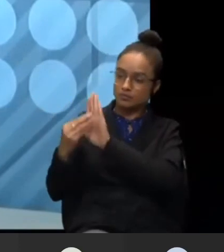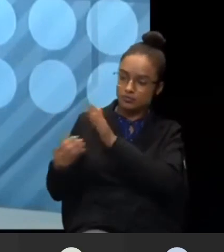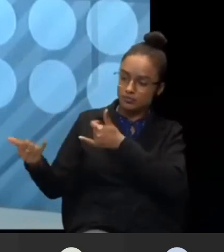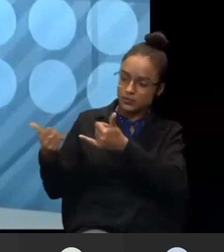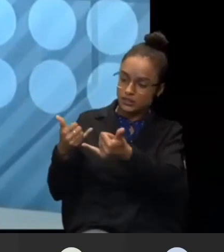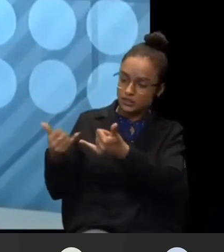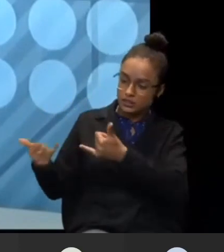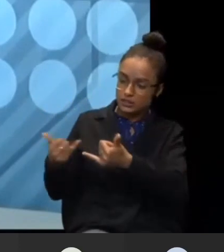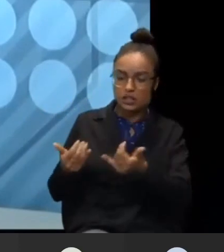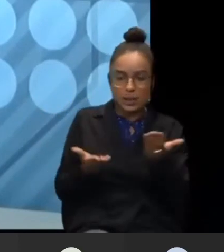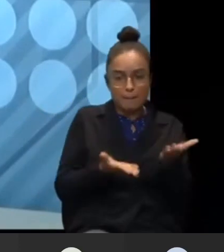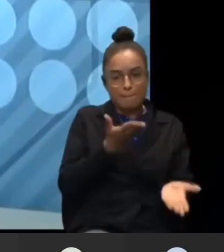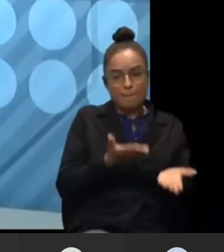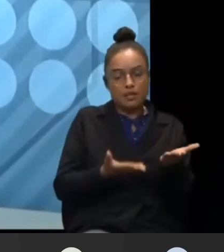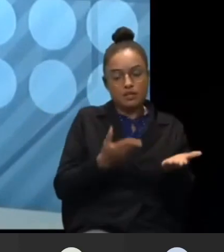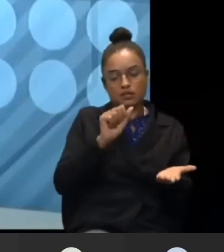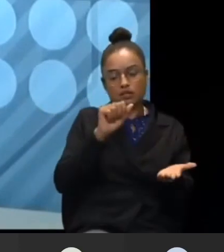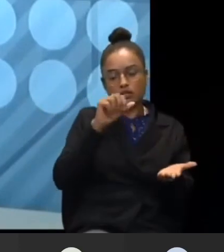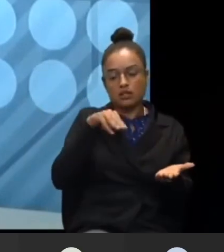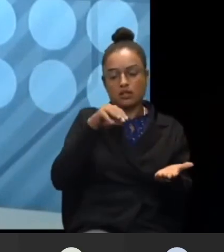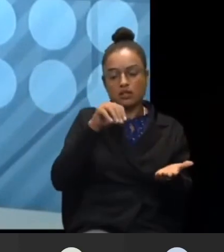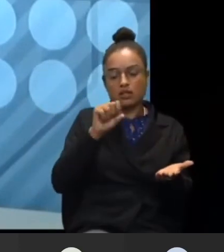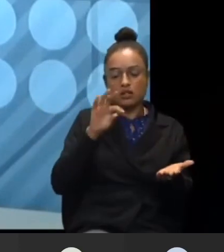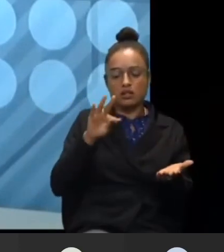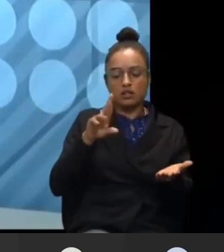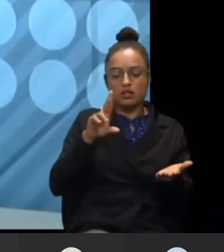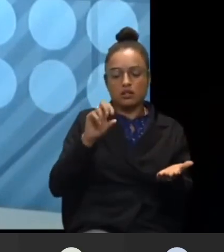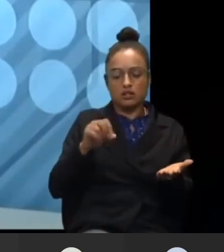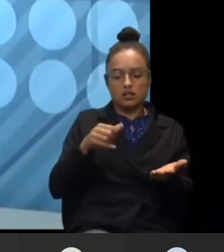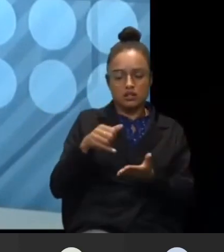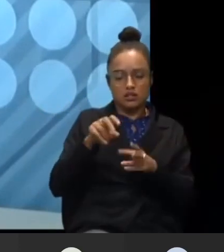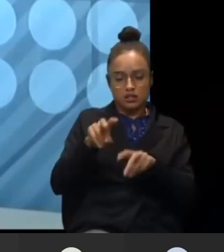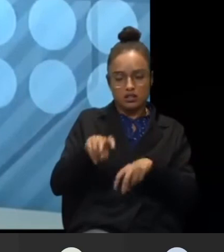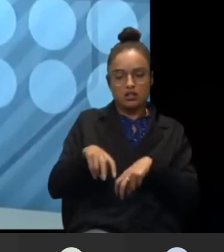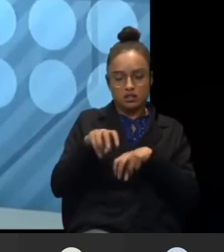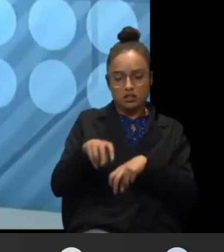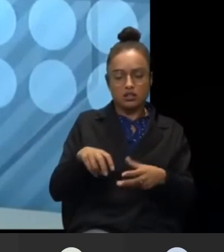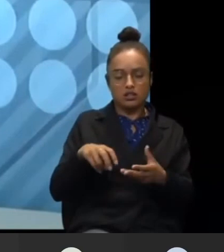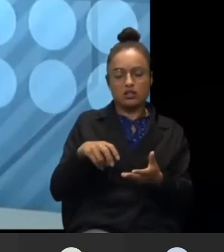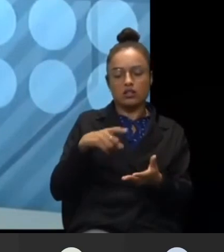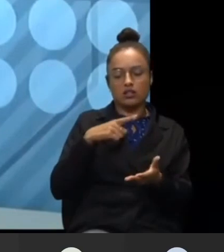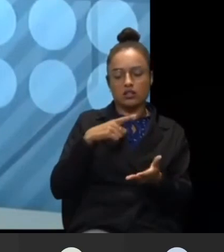início. Depois nós pesamos o LMR antes de receber